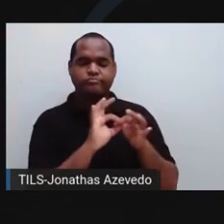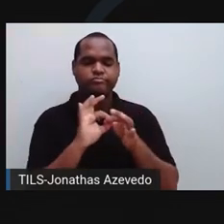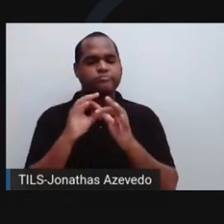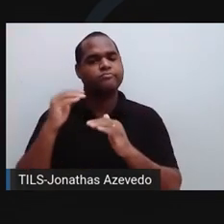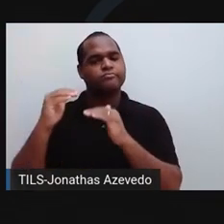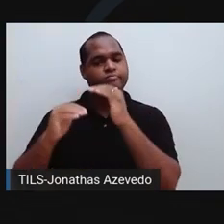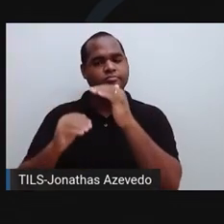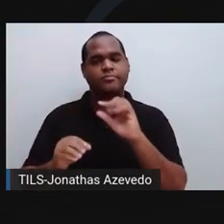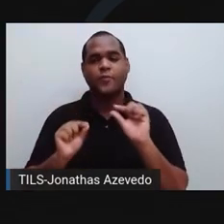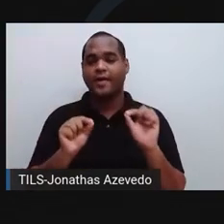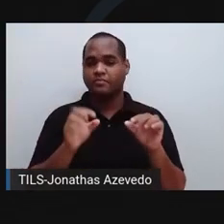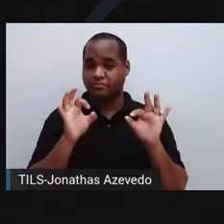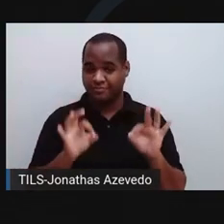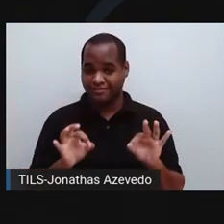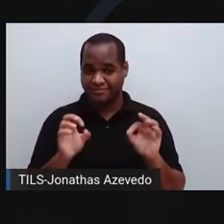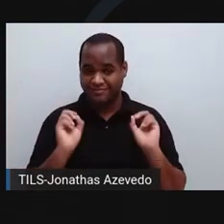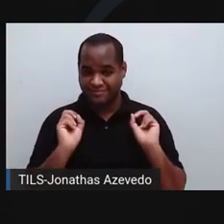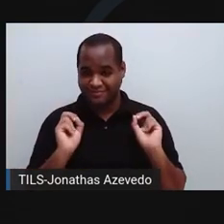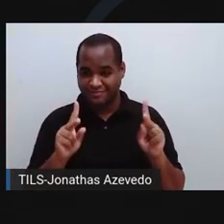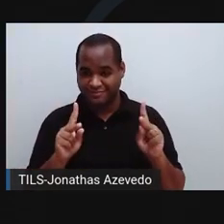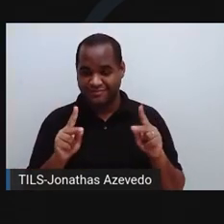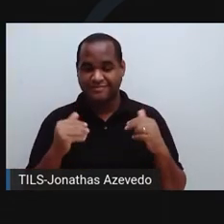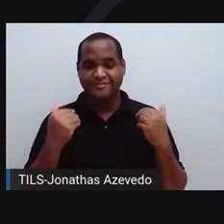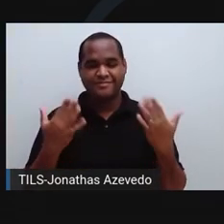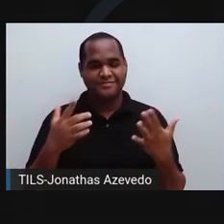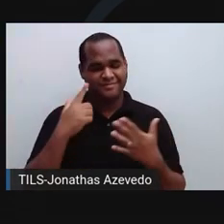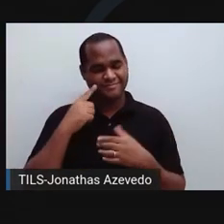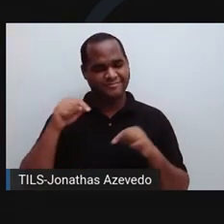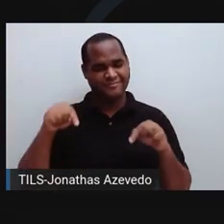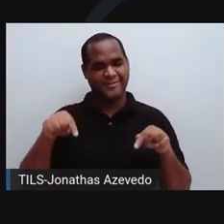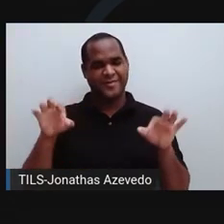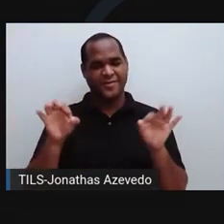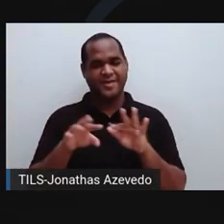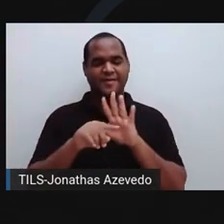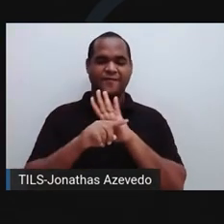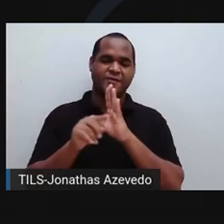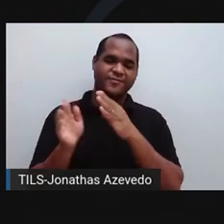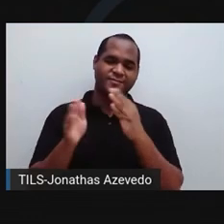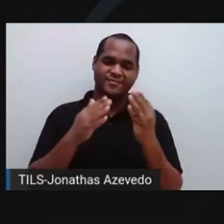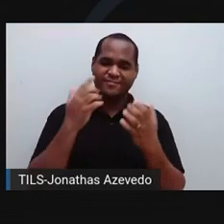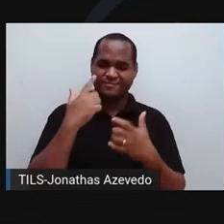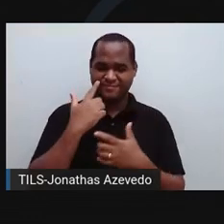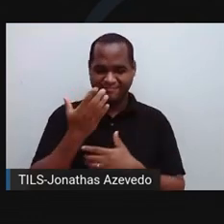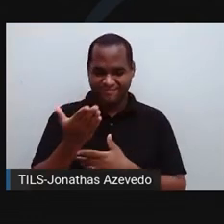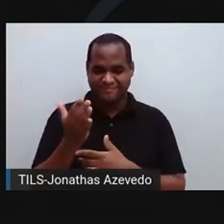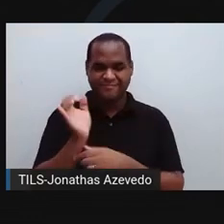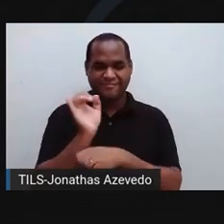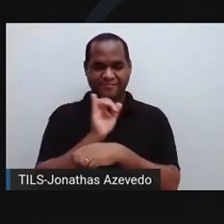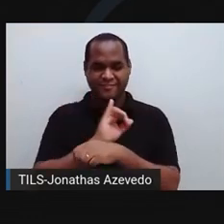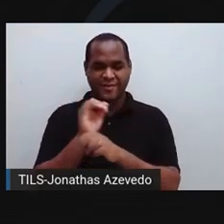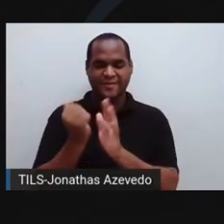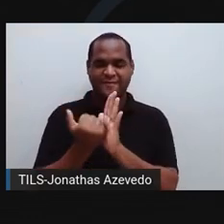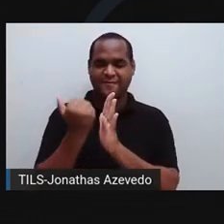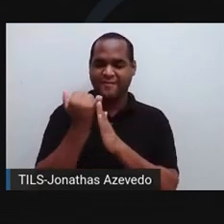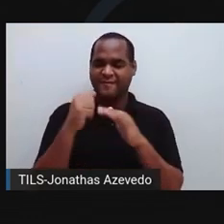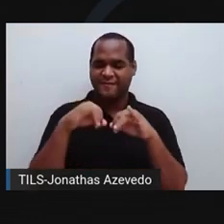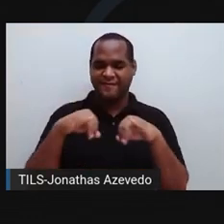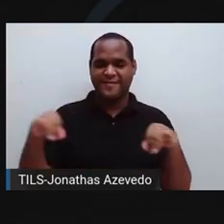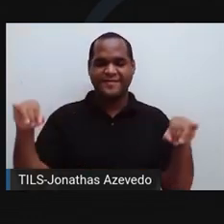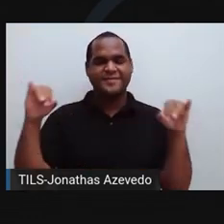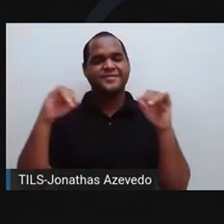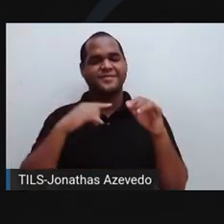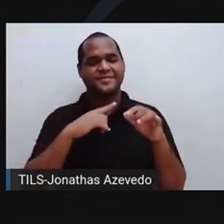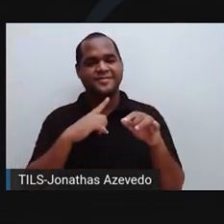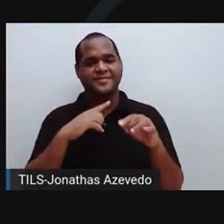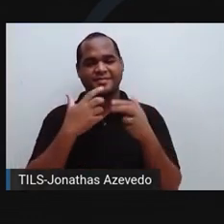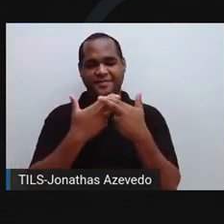alimentar, correto? Então, ficamos por aqui na nossa videoaula de hoje. Se inscreva no canal Mais Ciências, divulgue para os seus colegas, nos